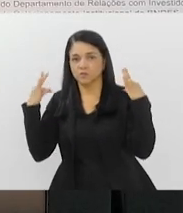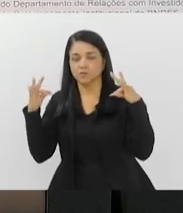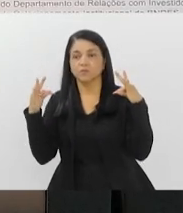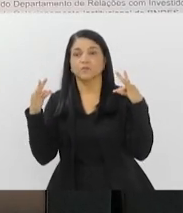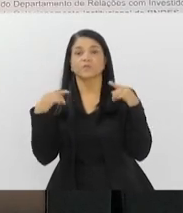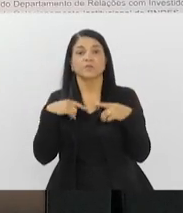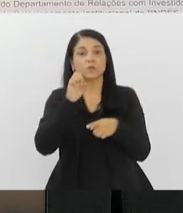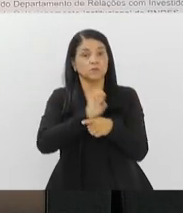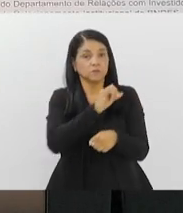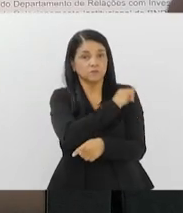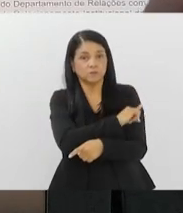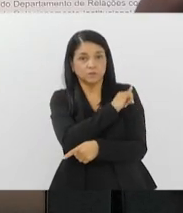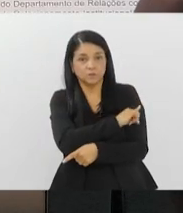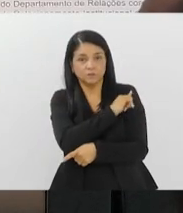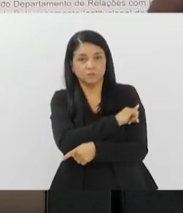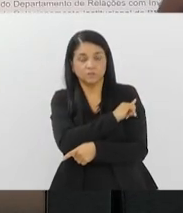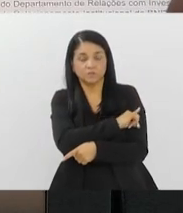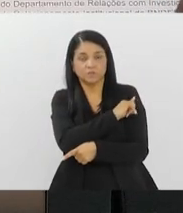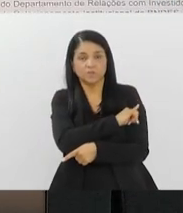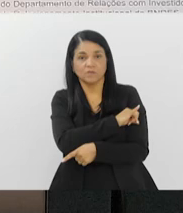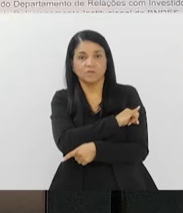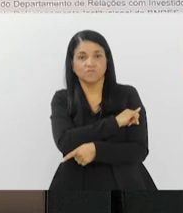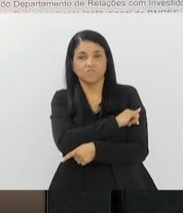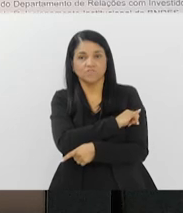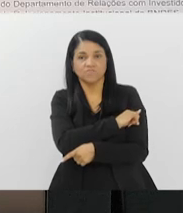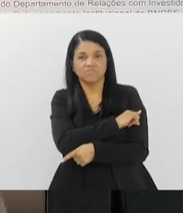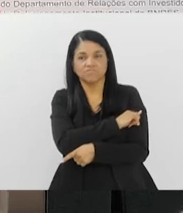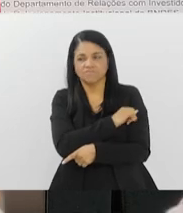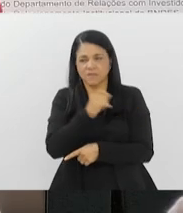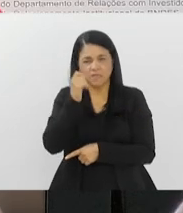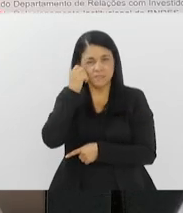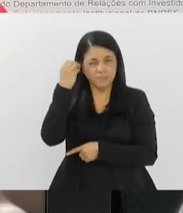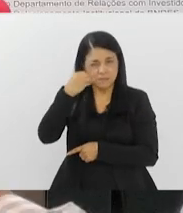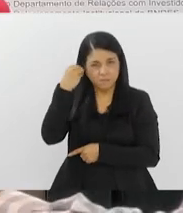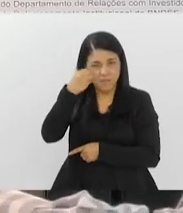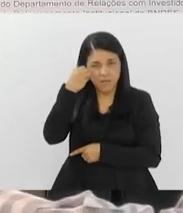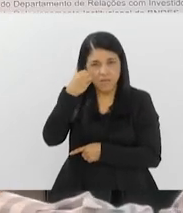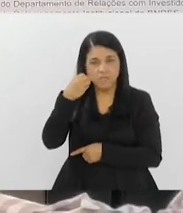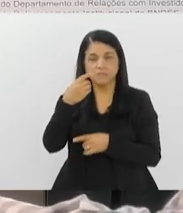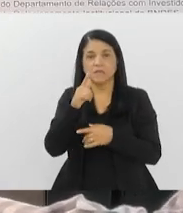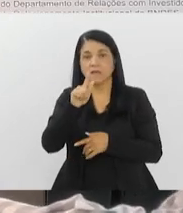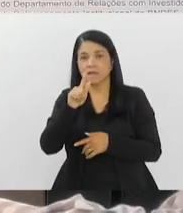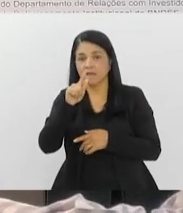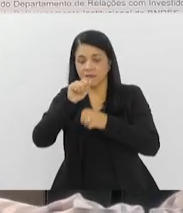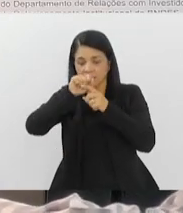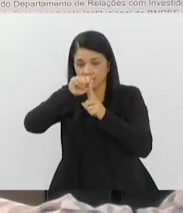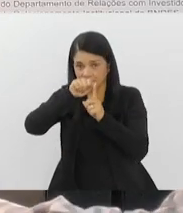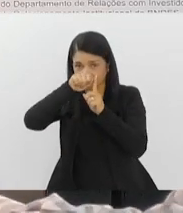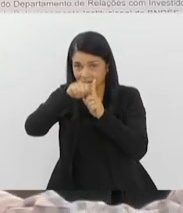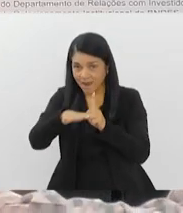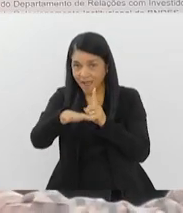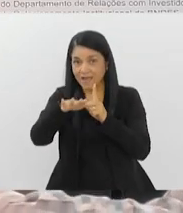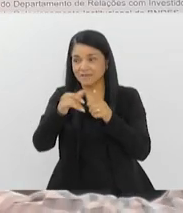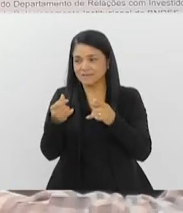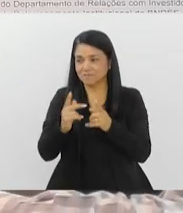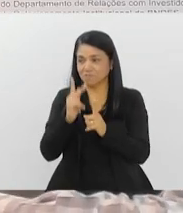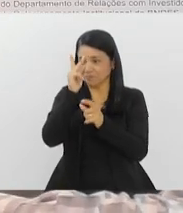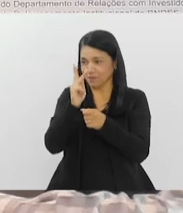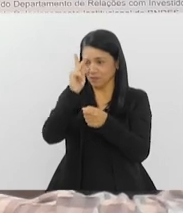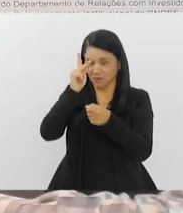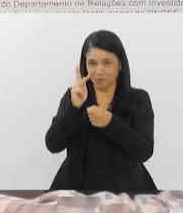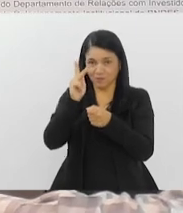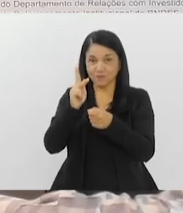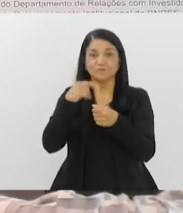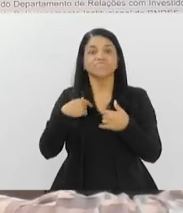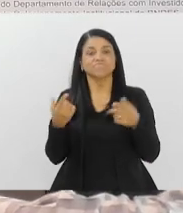do Rio de Janeiro, com sua expertise em petróleo e gás, pode contribuir significantemente para o